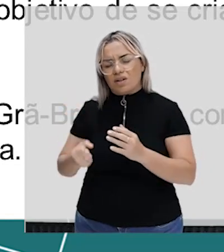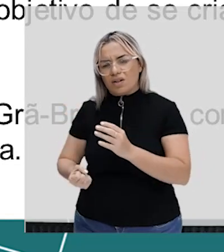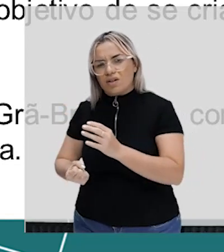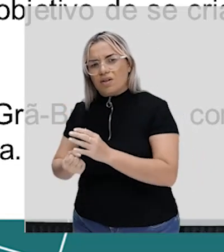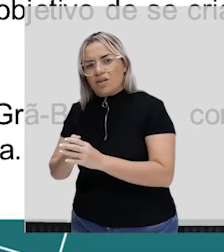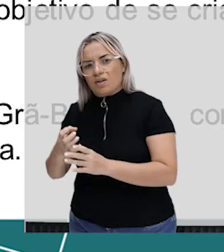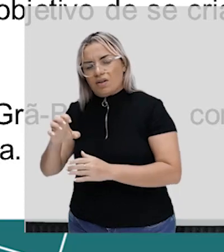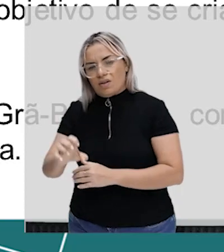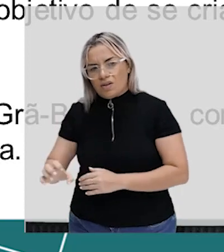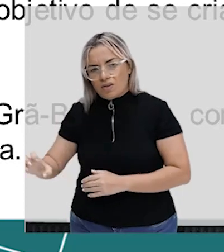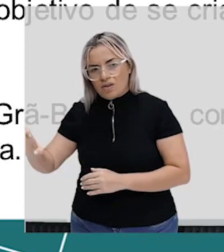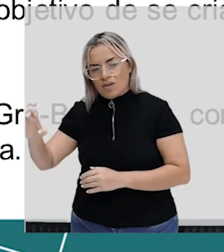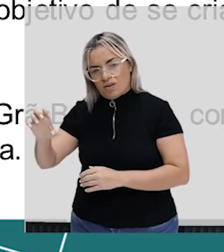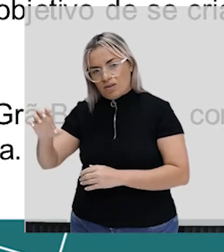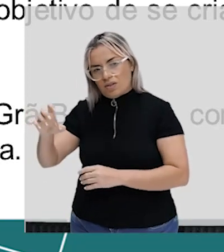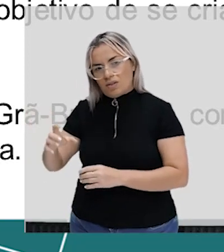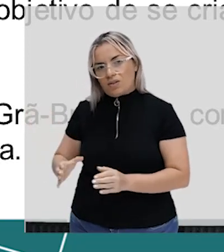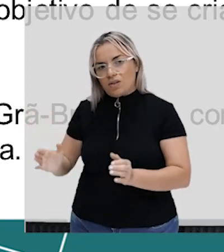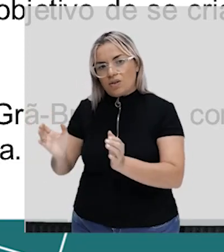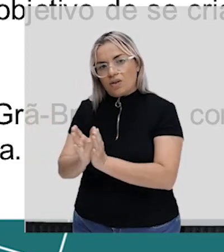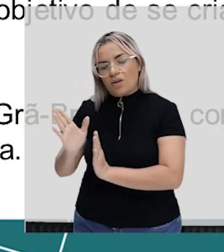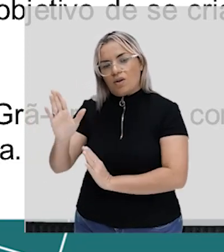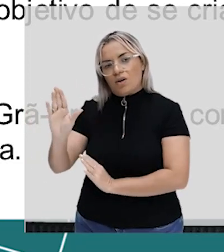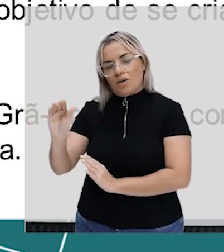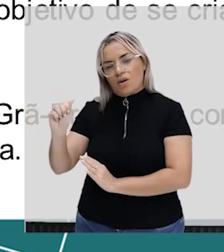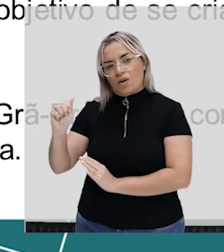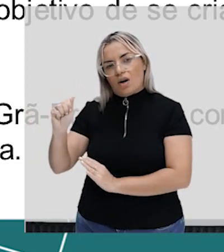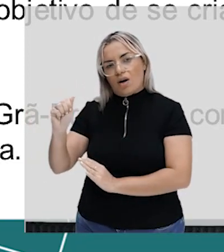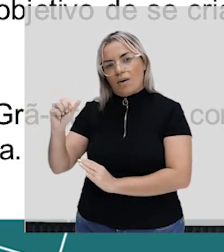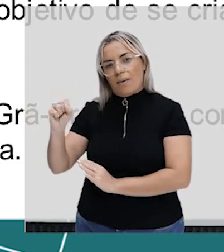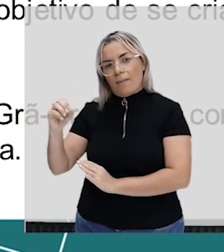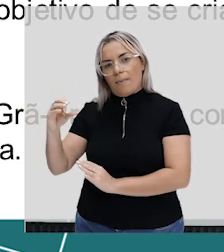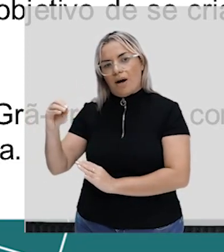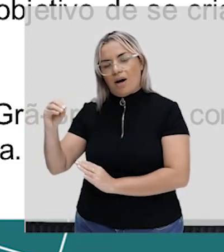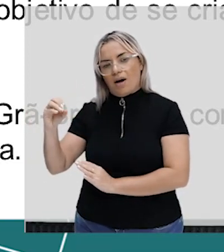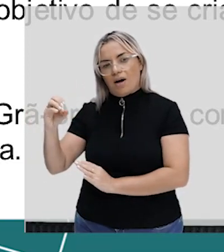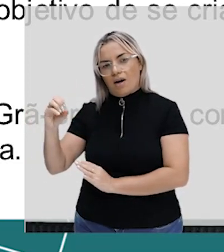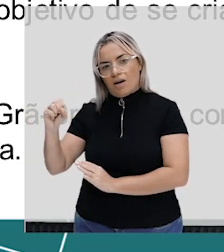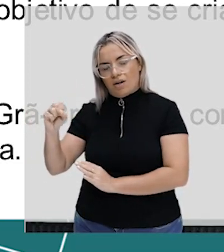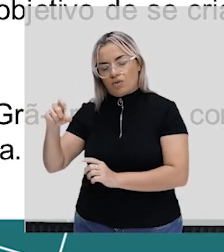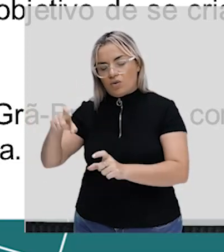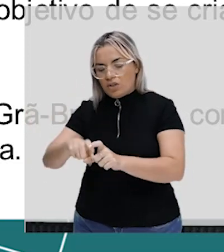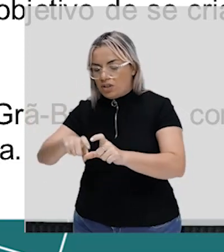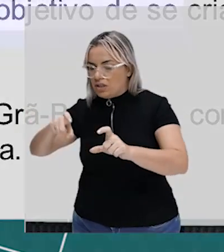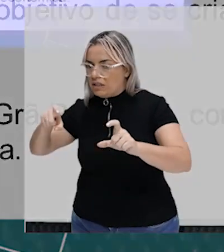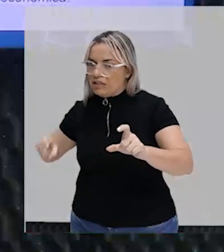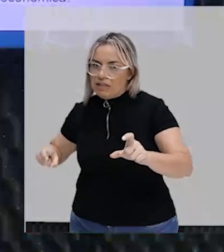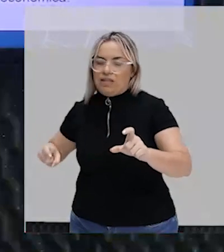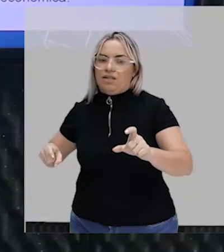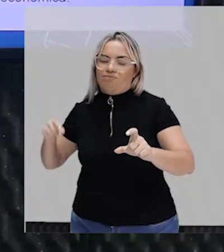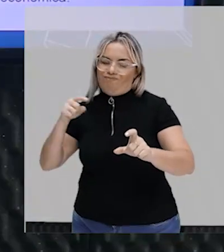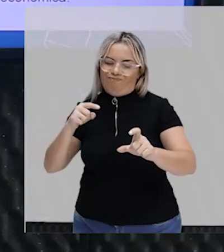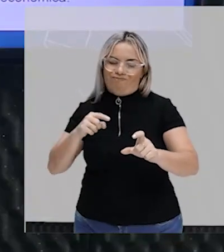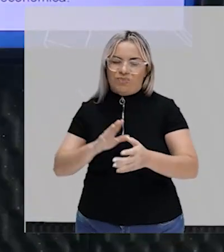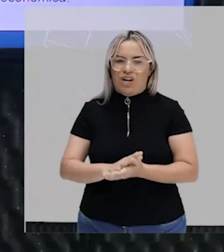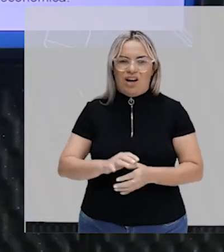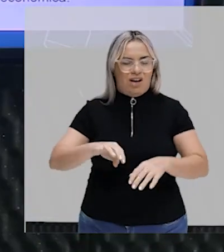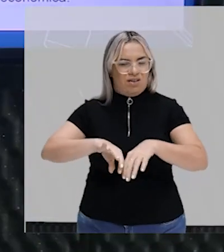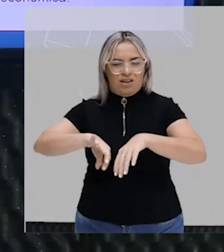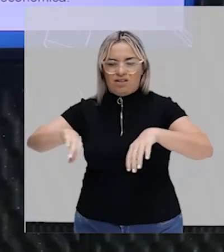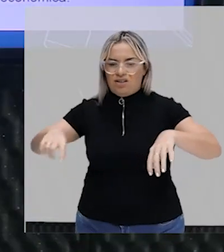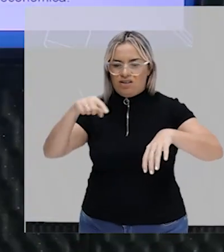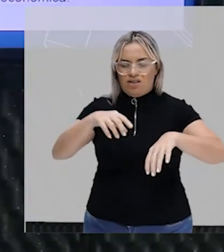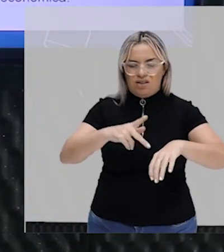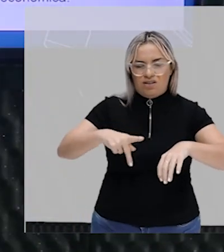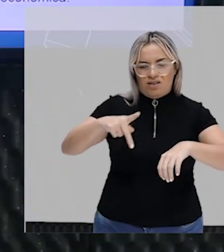basca formar um país independente da Espanha? Sim, galera, tá? Que tomaria todo o território espanhol?